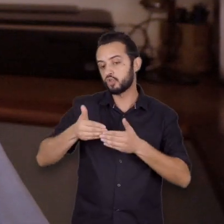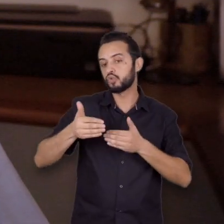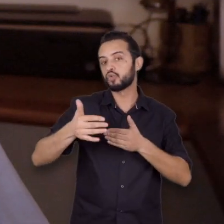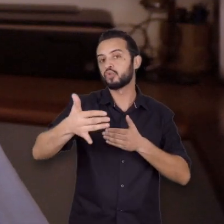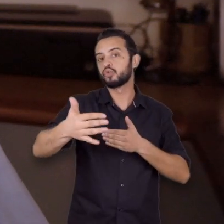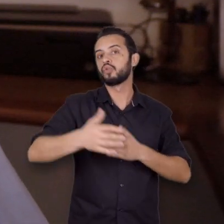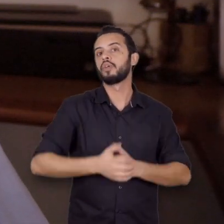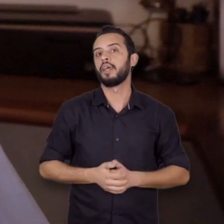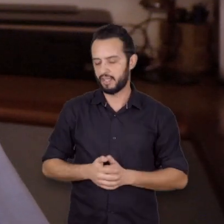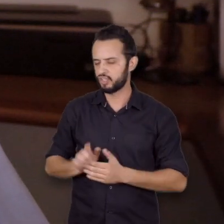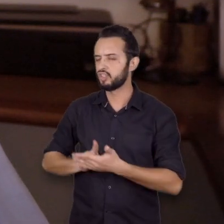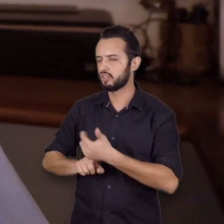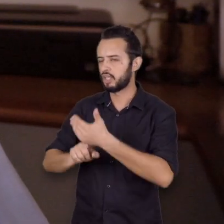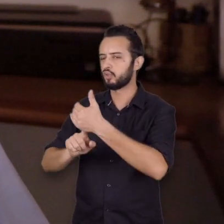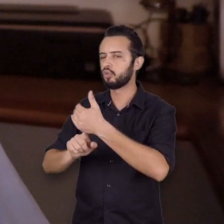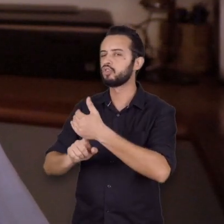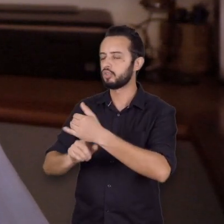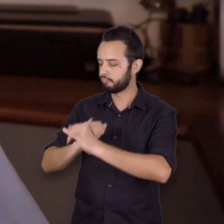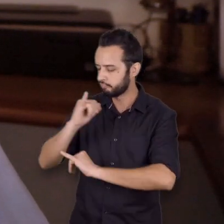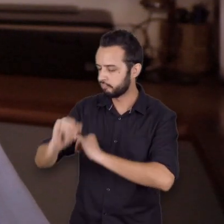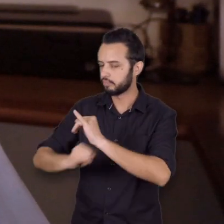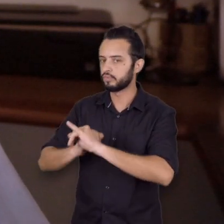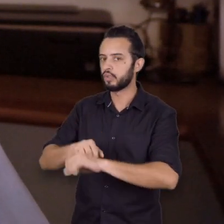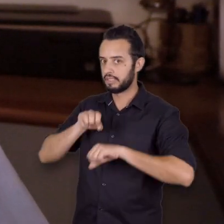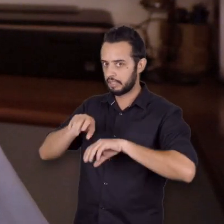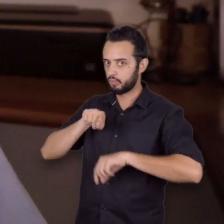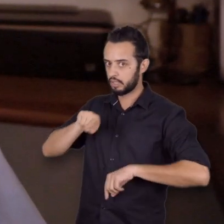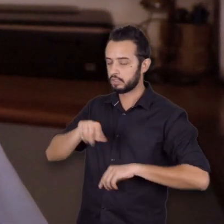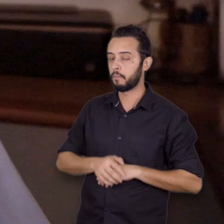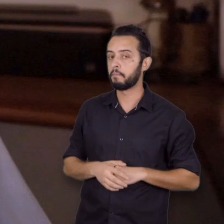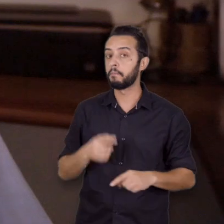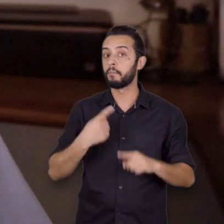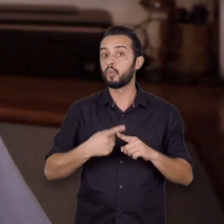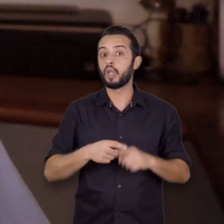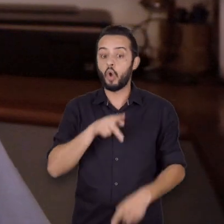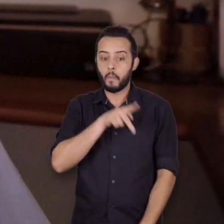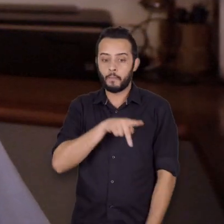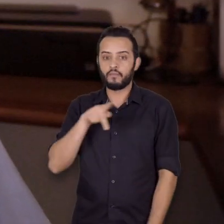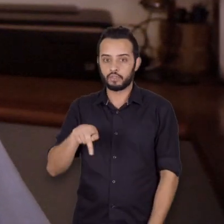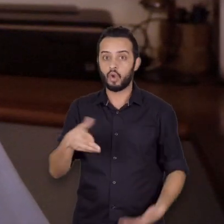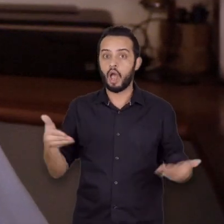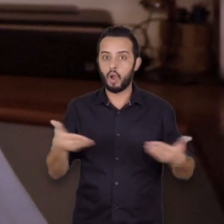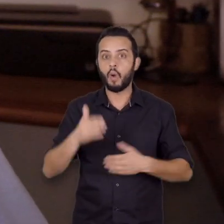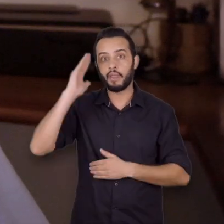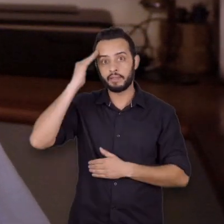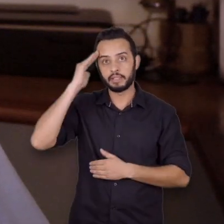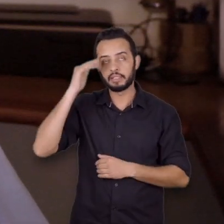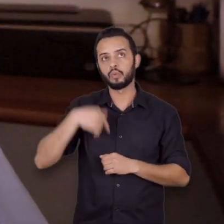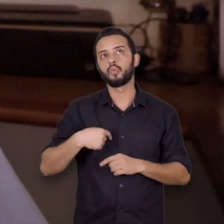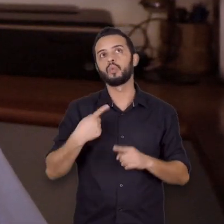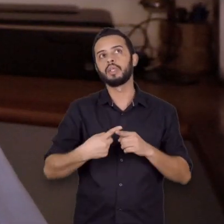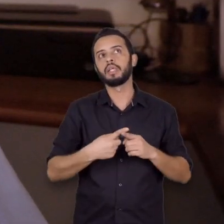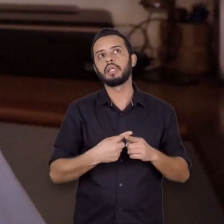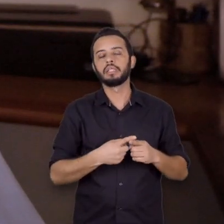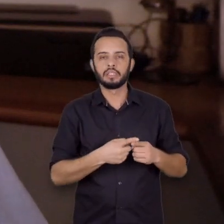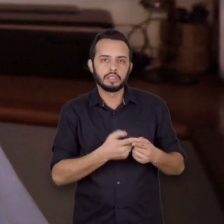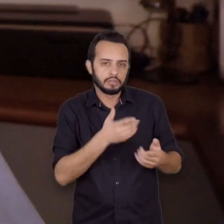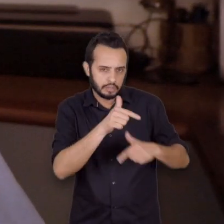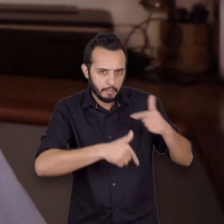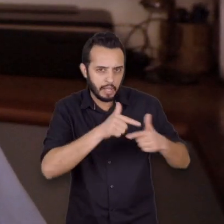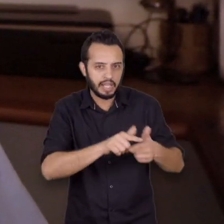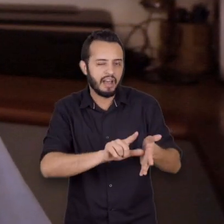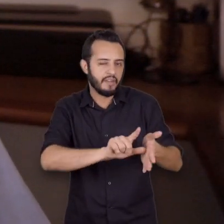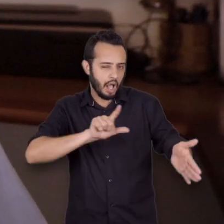para frente no sentido de uso de tecnologia na educação. Por quê? Porque esse professor entendeu que algumas coisas que ele fazia,